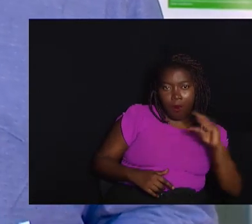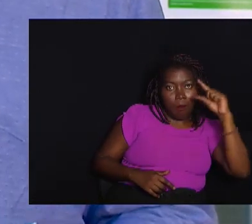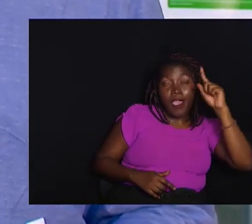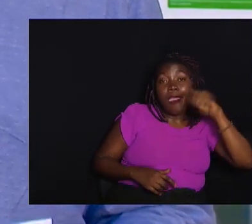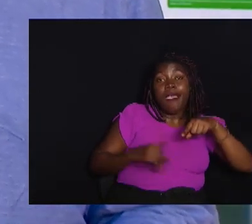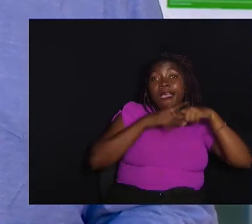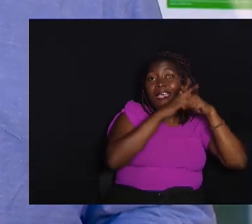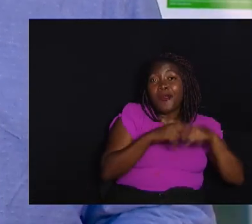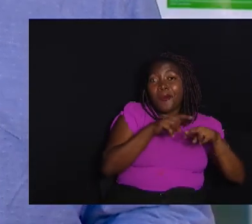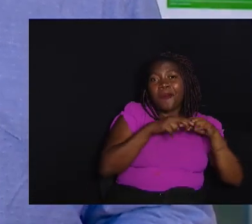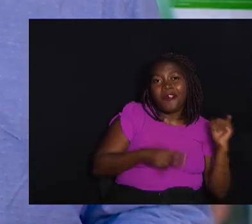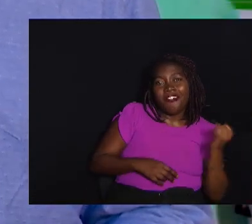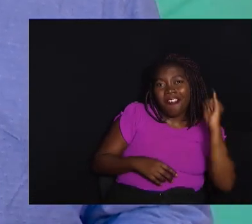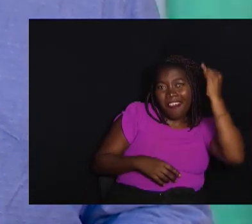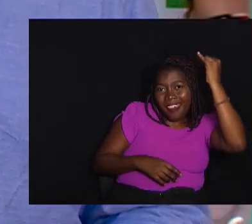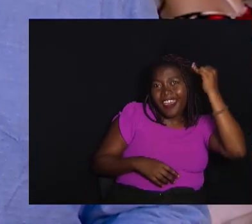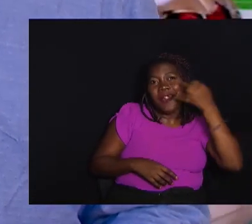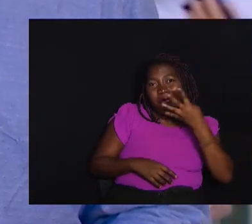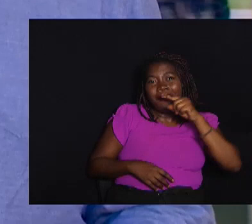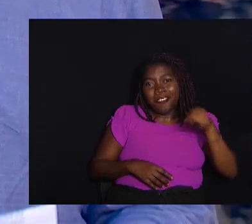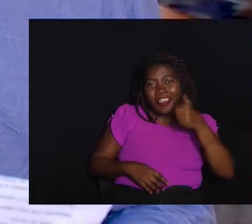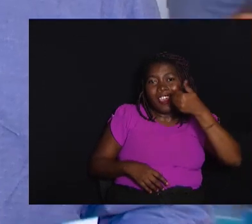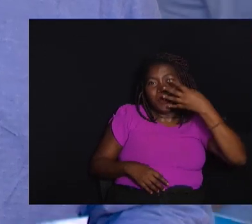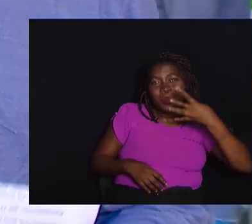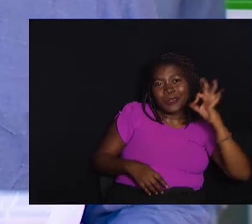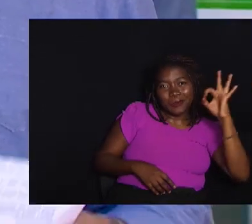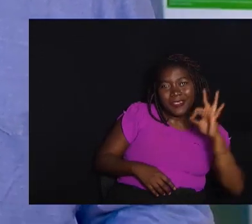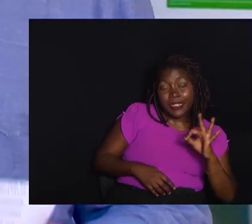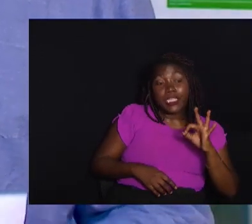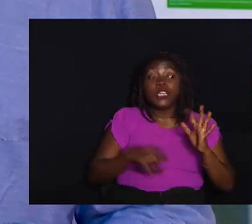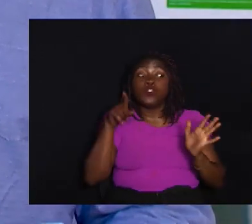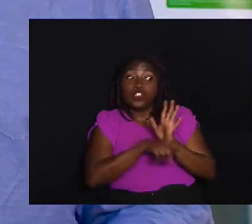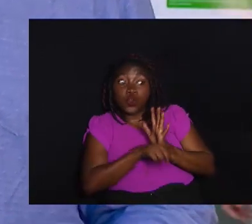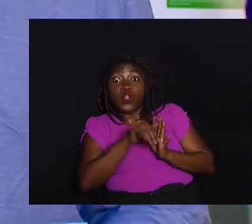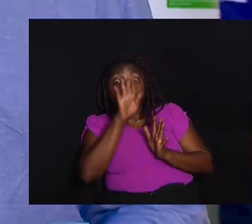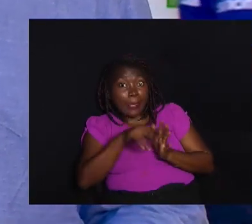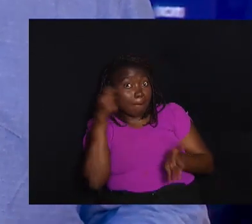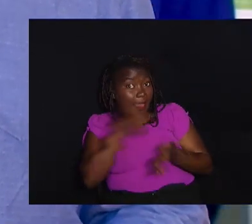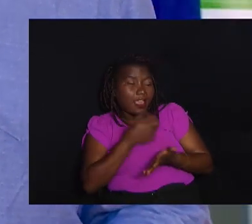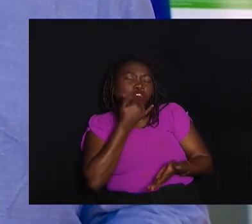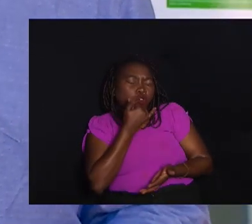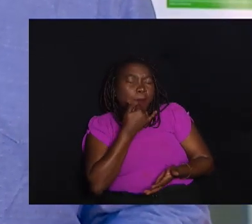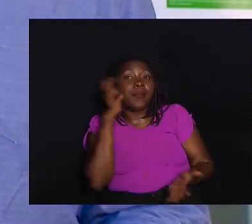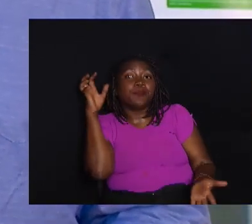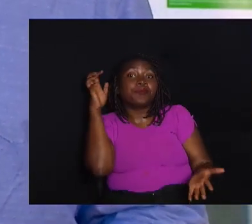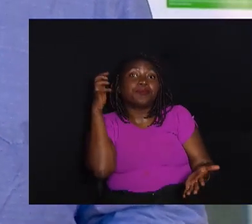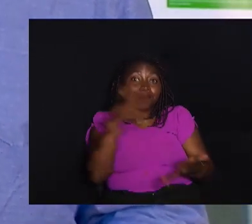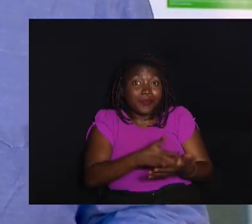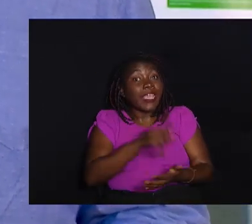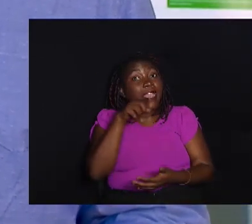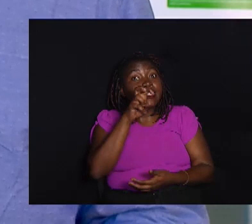de acordo com a inflação. Um reajuste de 4,14%. O desconto para quem pagar à vista, desculpe André, é de 5%.